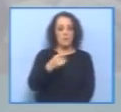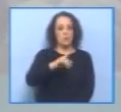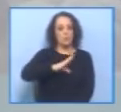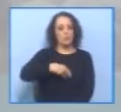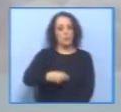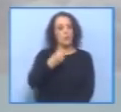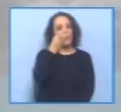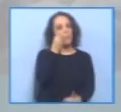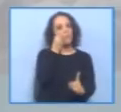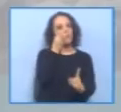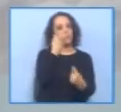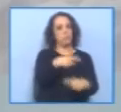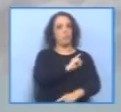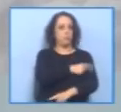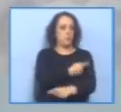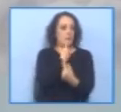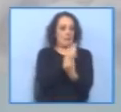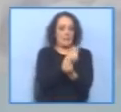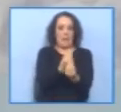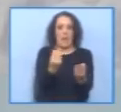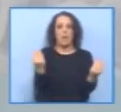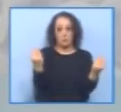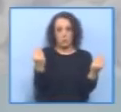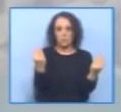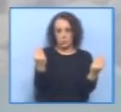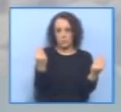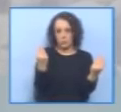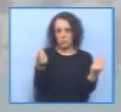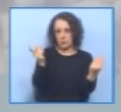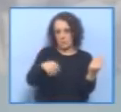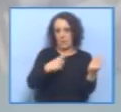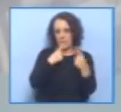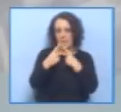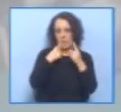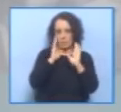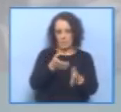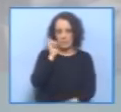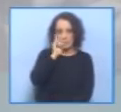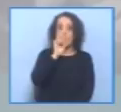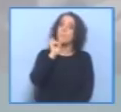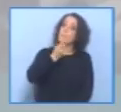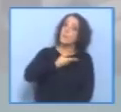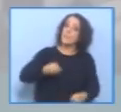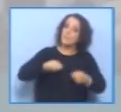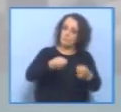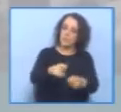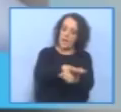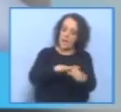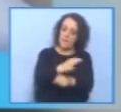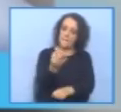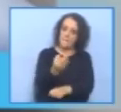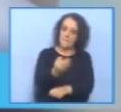muito próprio, cheio de potencialidades, não é? Que interessa também dialogar. Mas temos que investir nesse mundo. É um